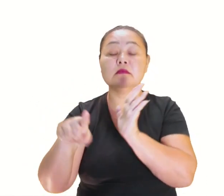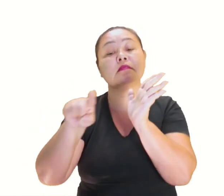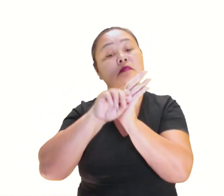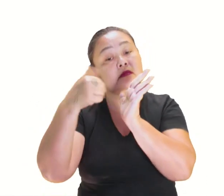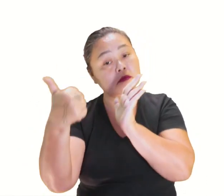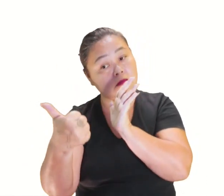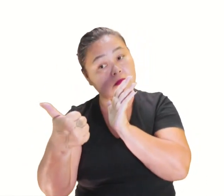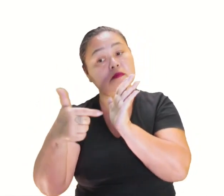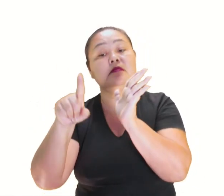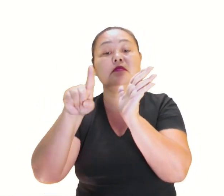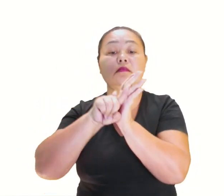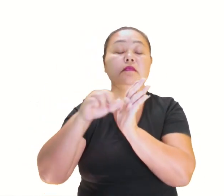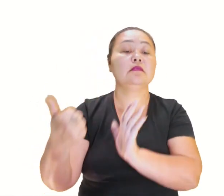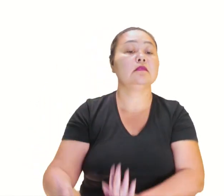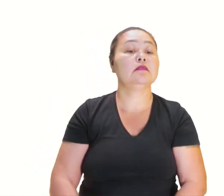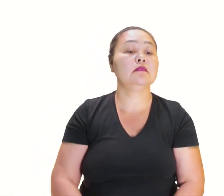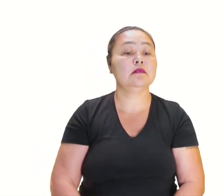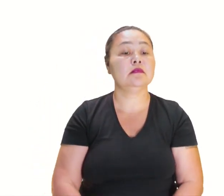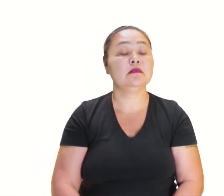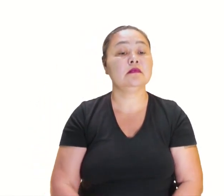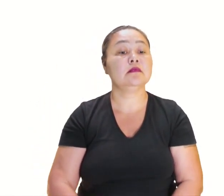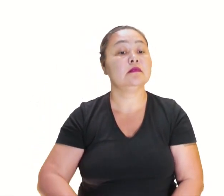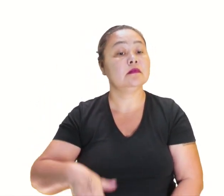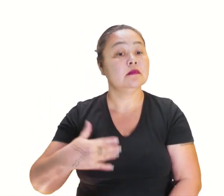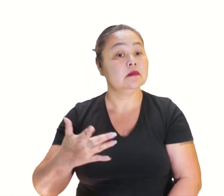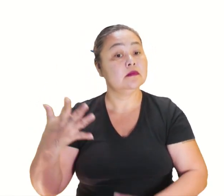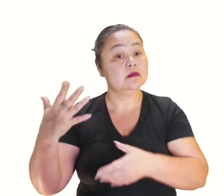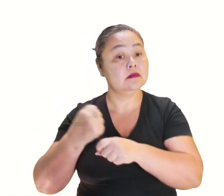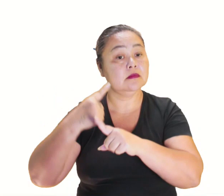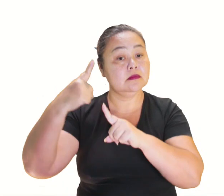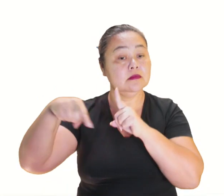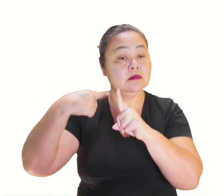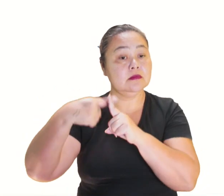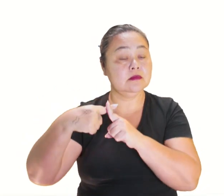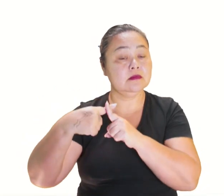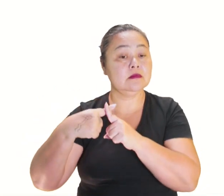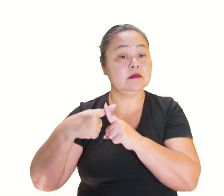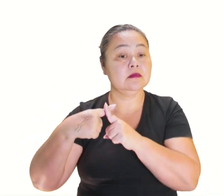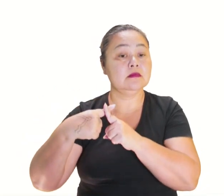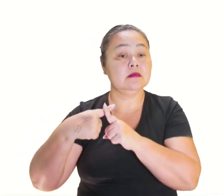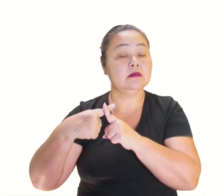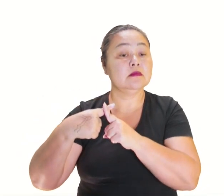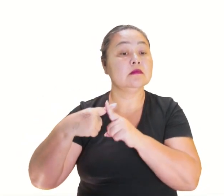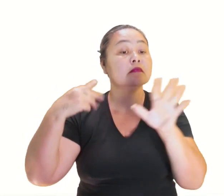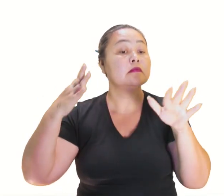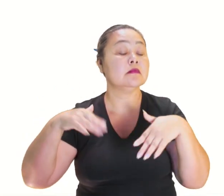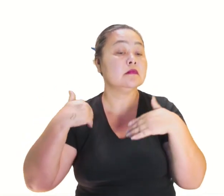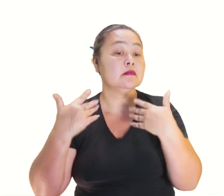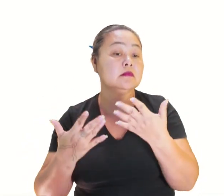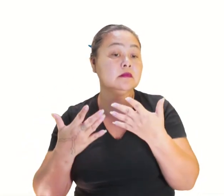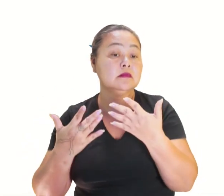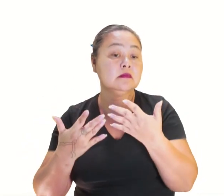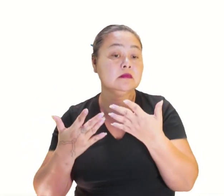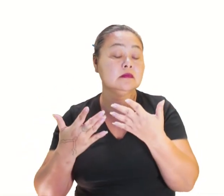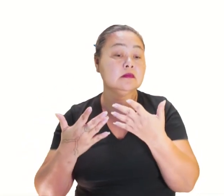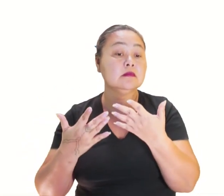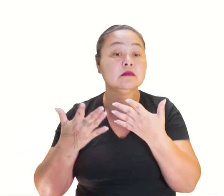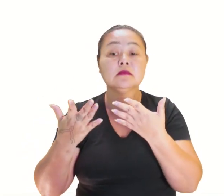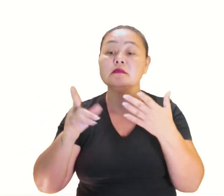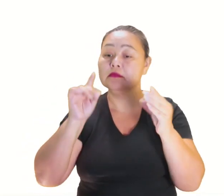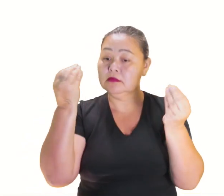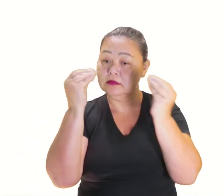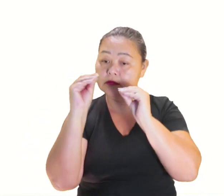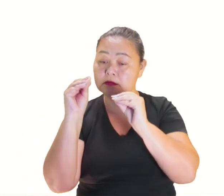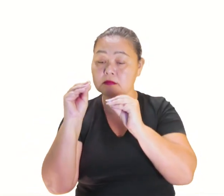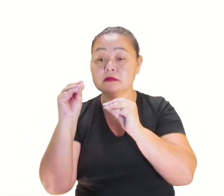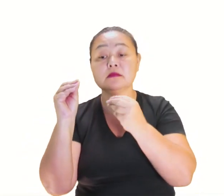menos 1 aqui, menos 1 aqui. Beleza? Beleza. Vamos mais rapidinho e vamos que vamos. Quando a gente fala de expressão,